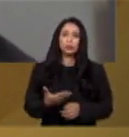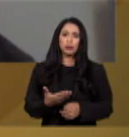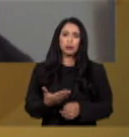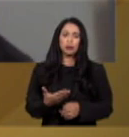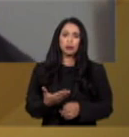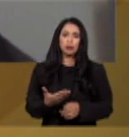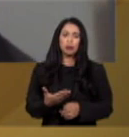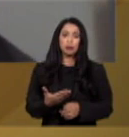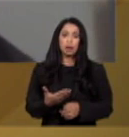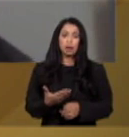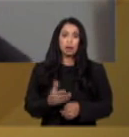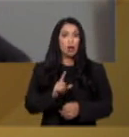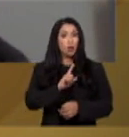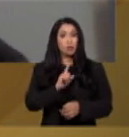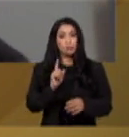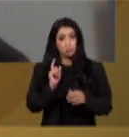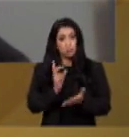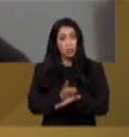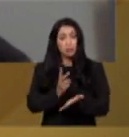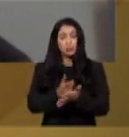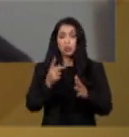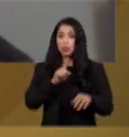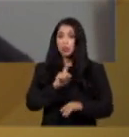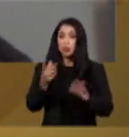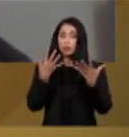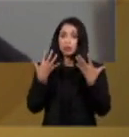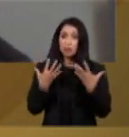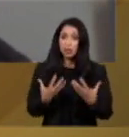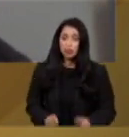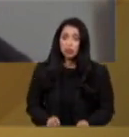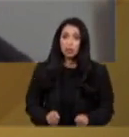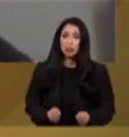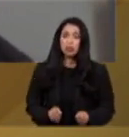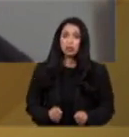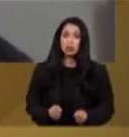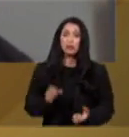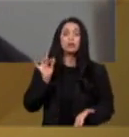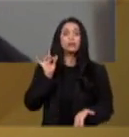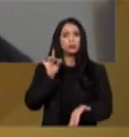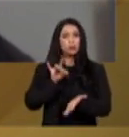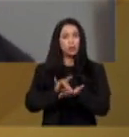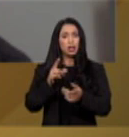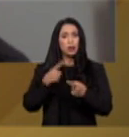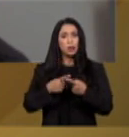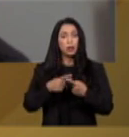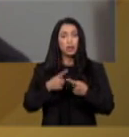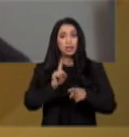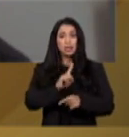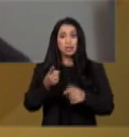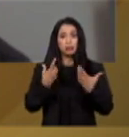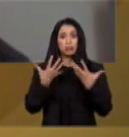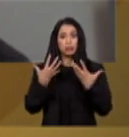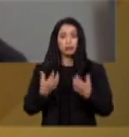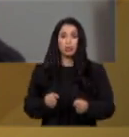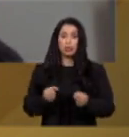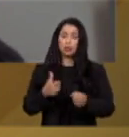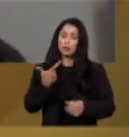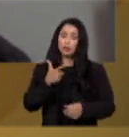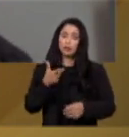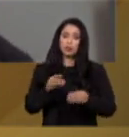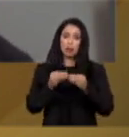nascedouro, inclusive improcedente o pedido sem oitiva do réu, porque a improcedência não lhe causa